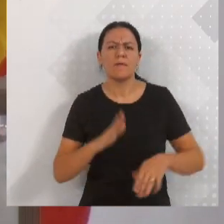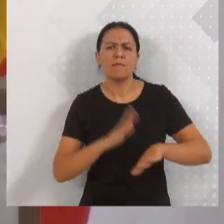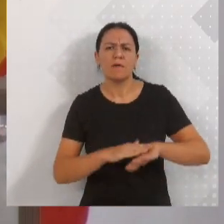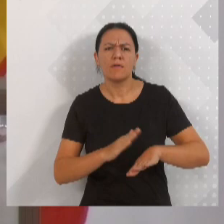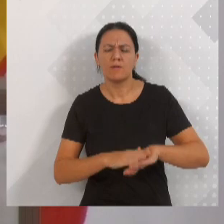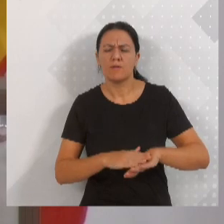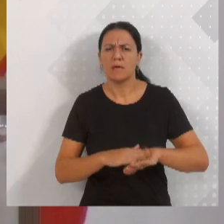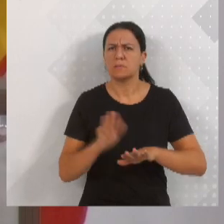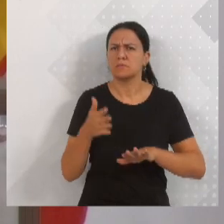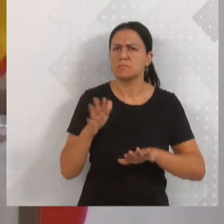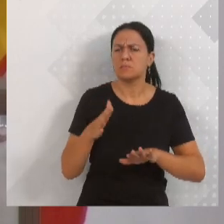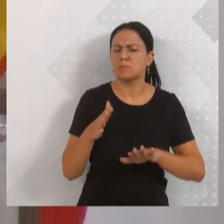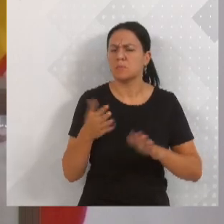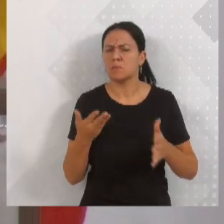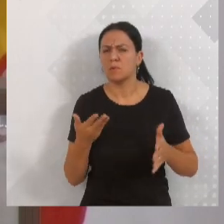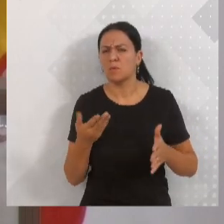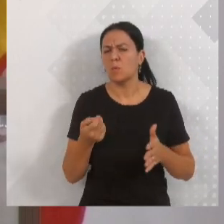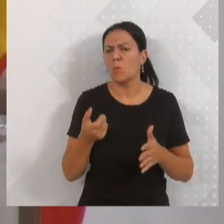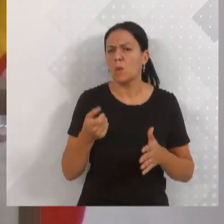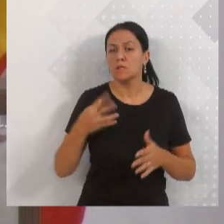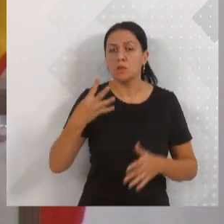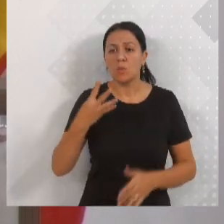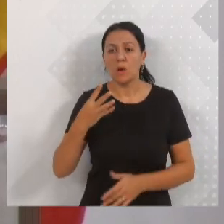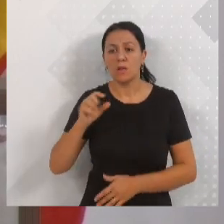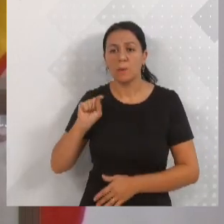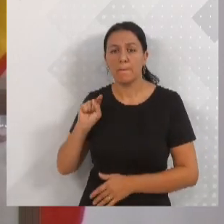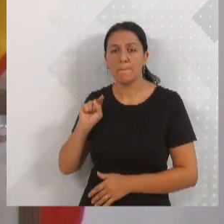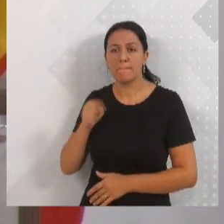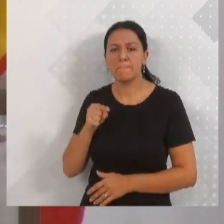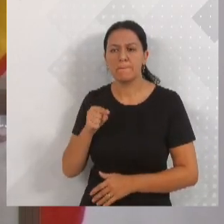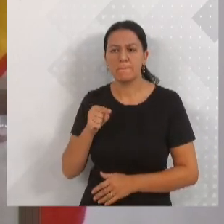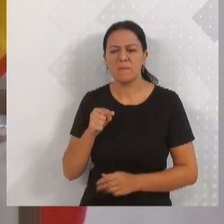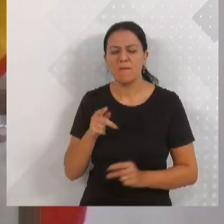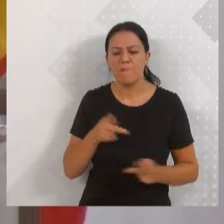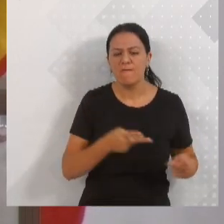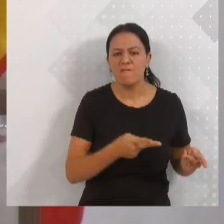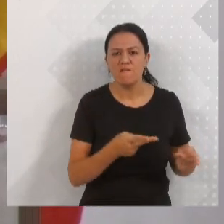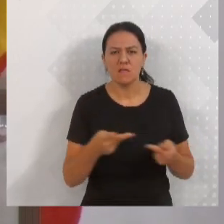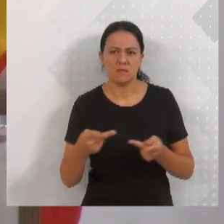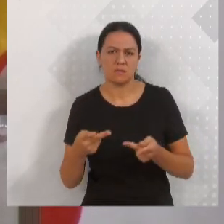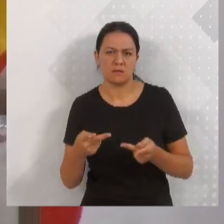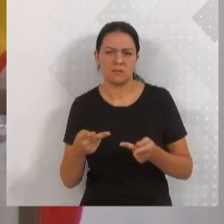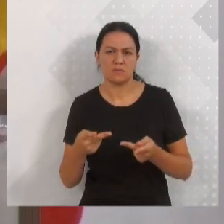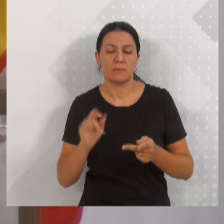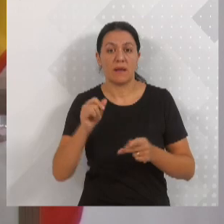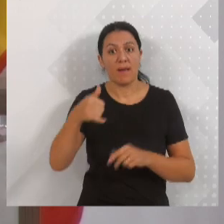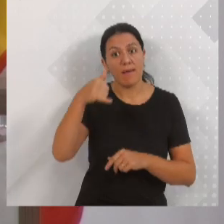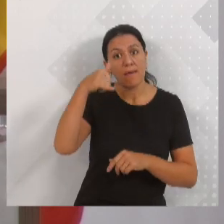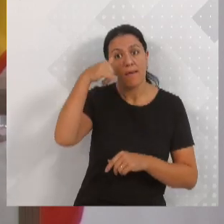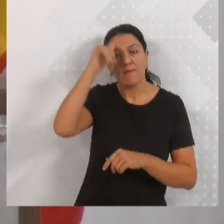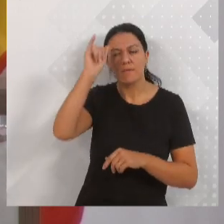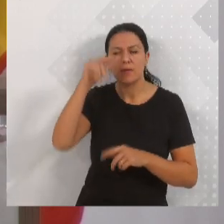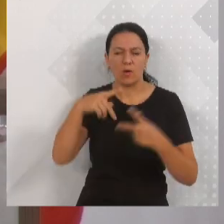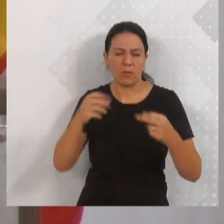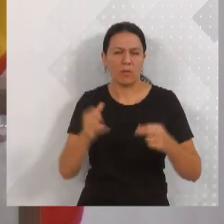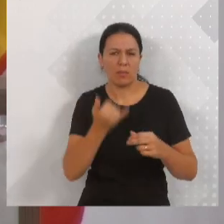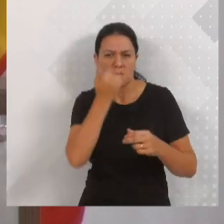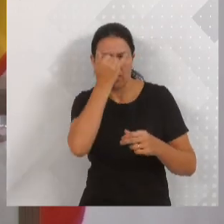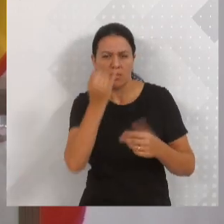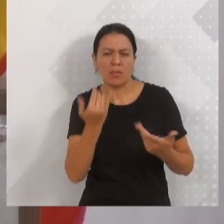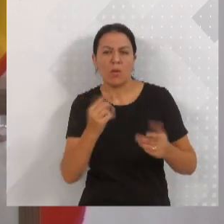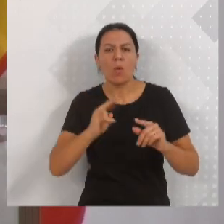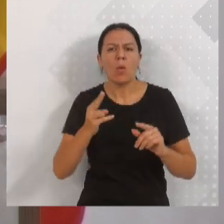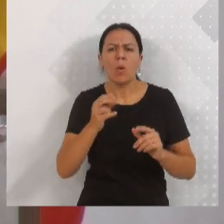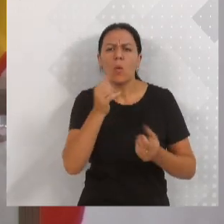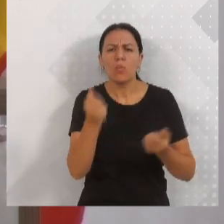de quase 4.000 visitas sendo elas visitas preventivas ou rondas e